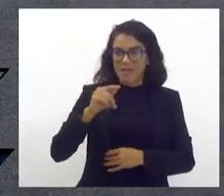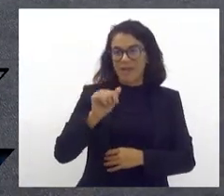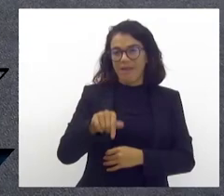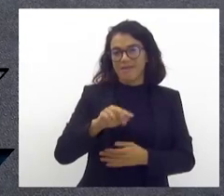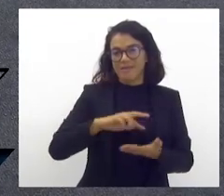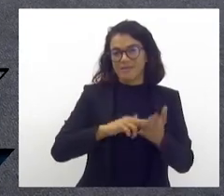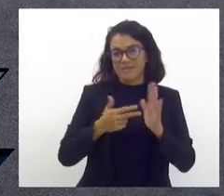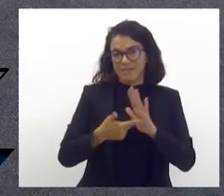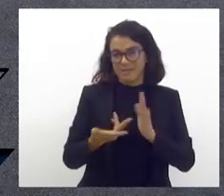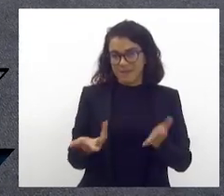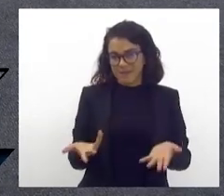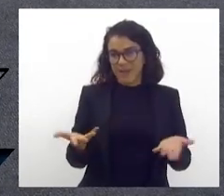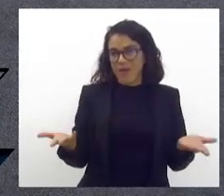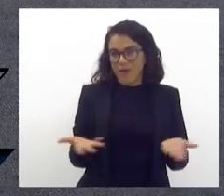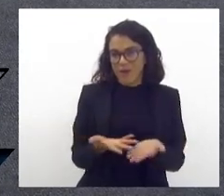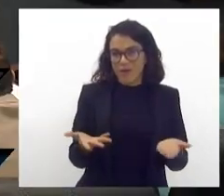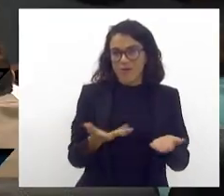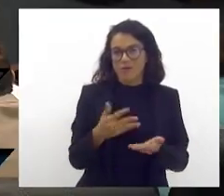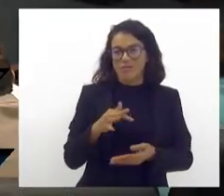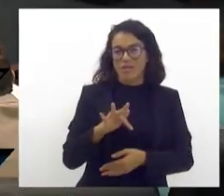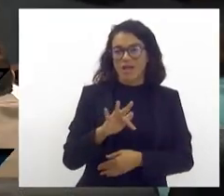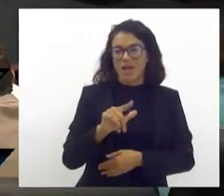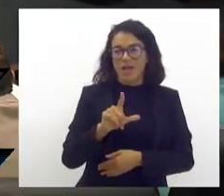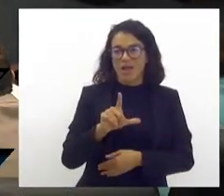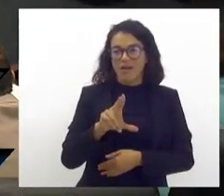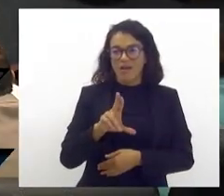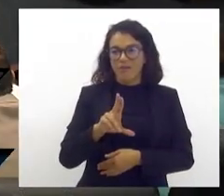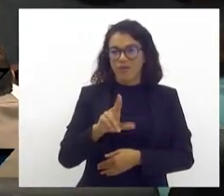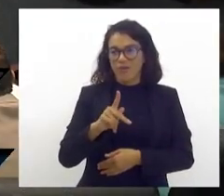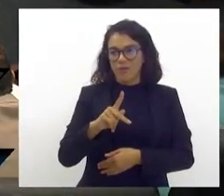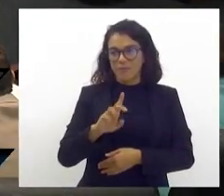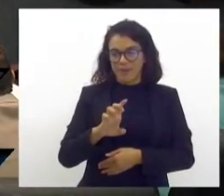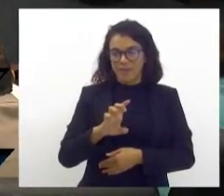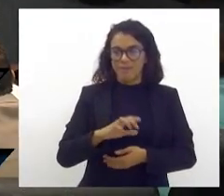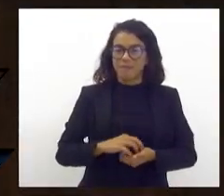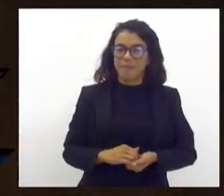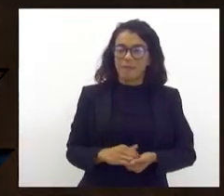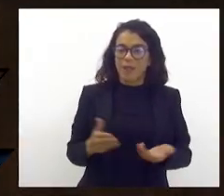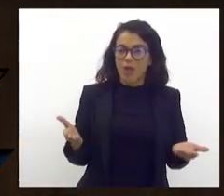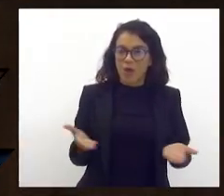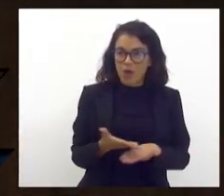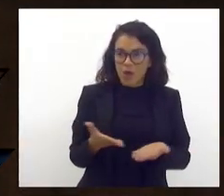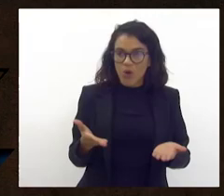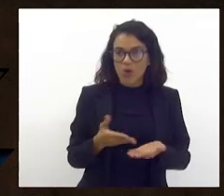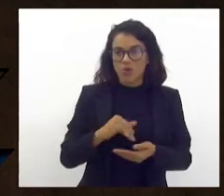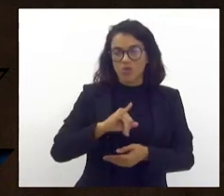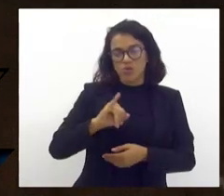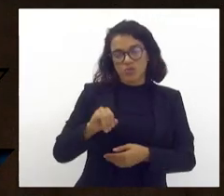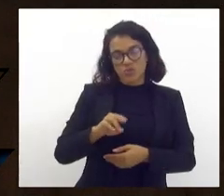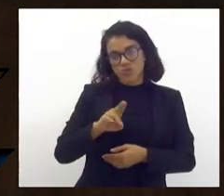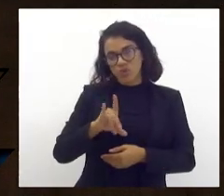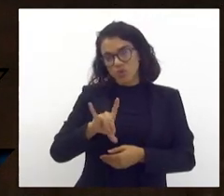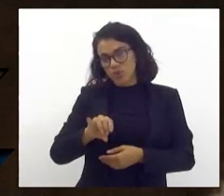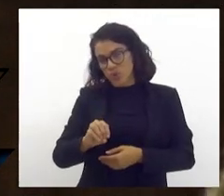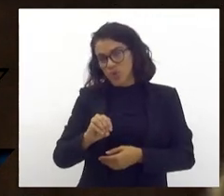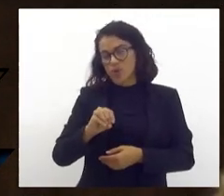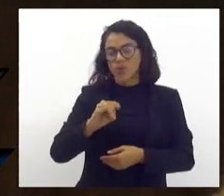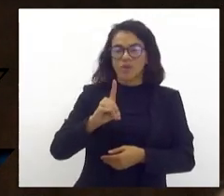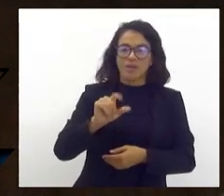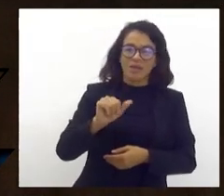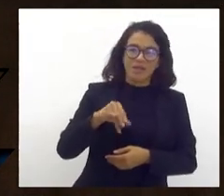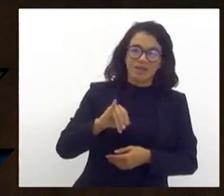que significa hoje a FLUP. E aí, senhor presidente, Júlio Ludemir, Daniele, são